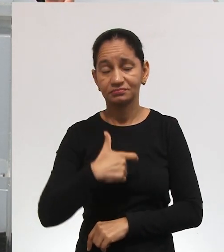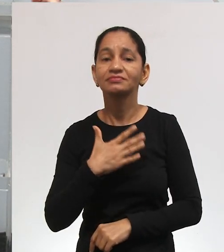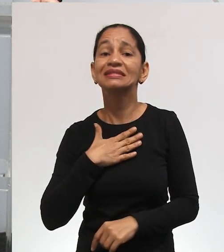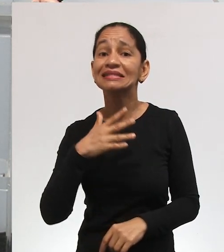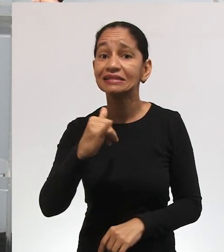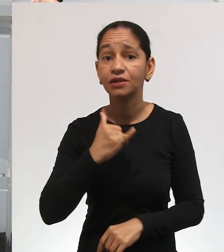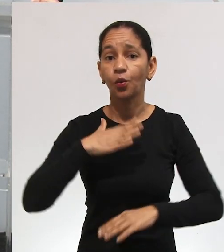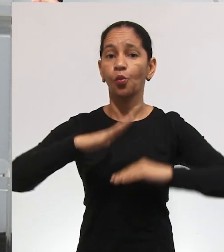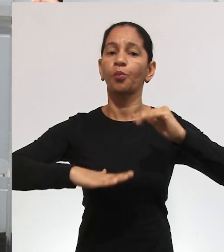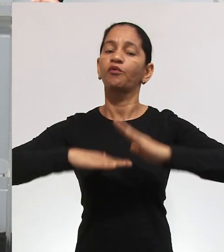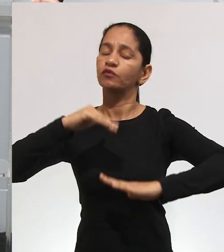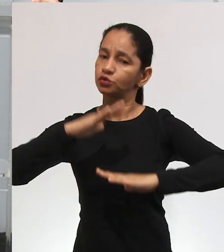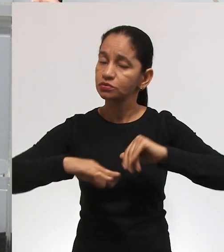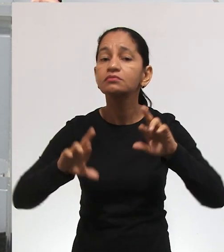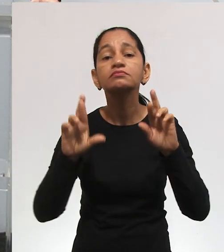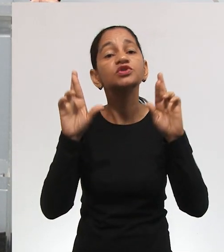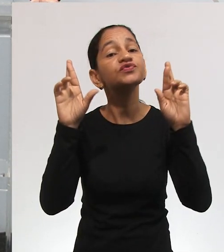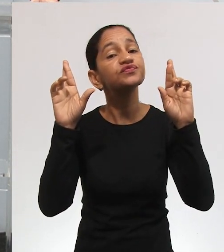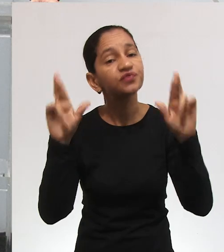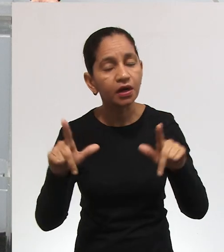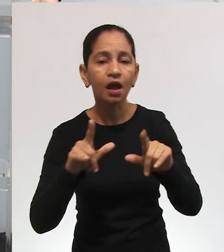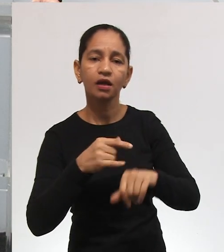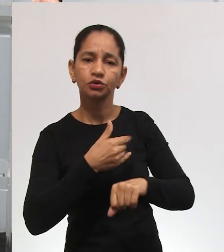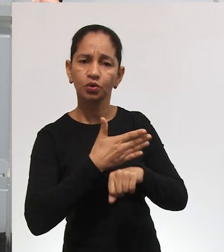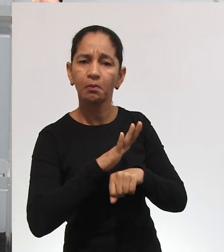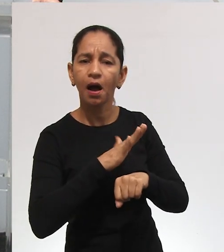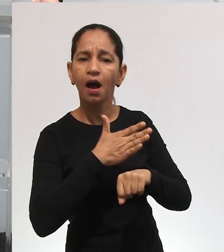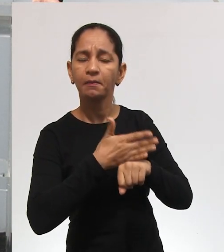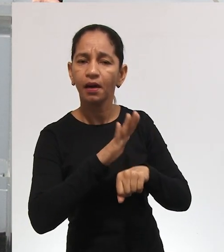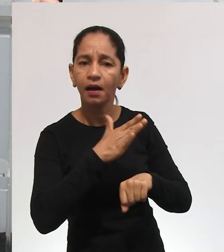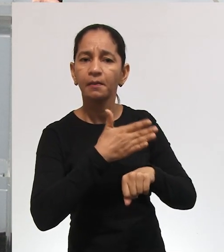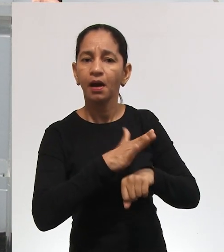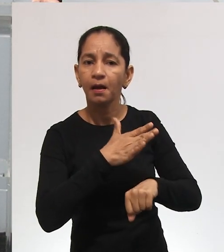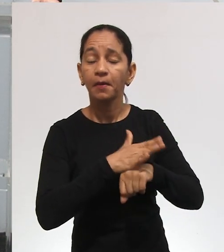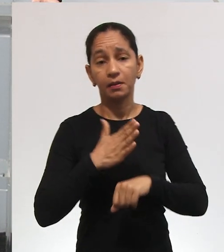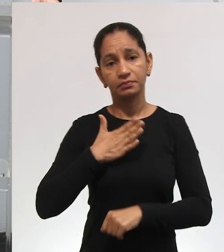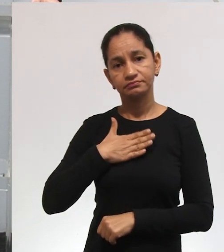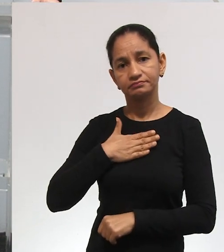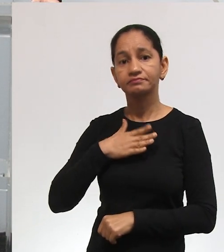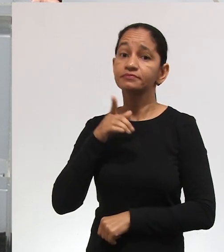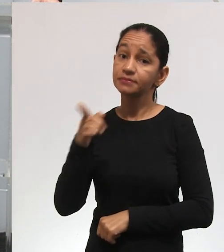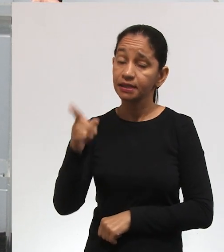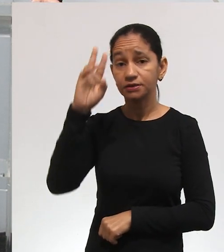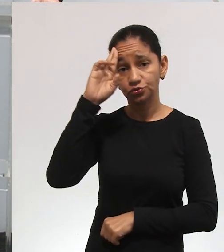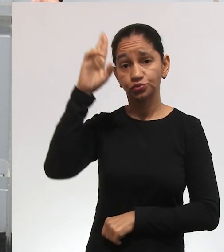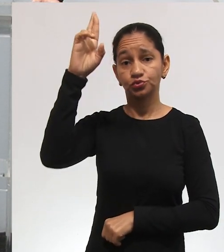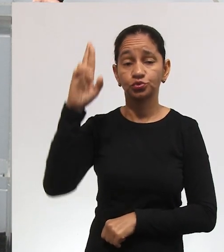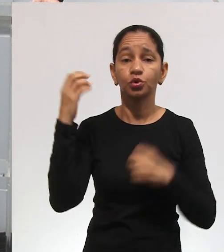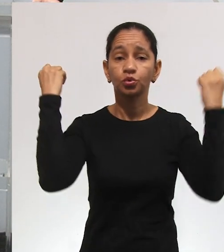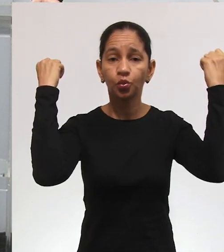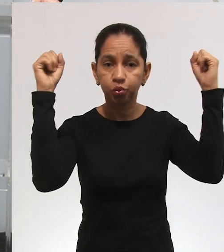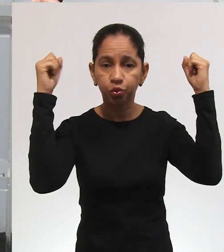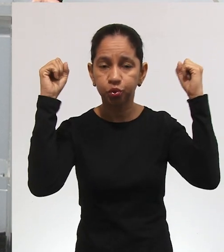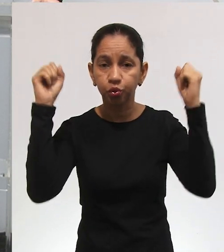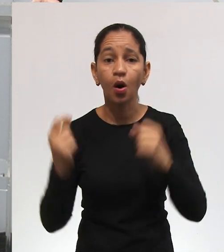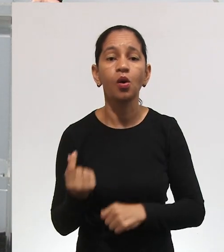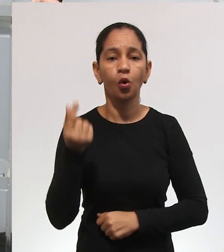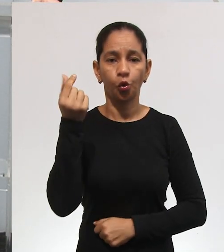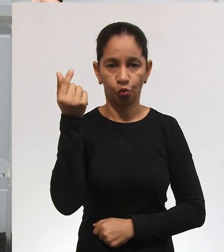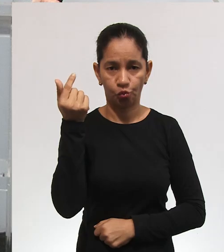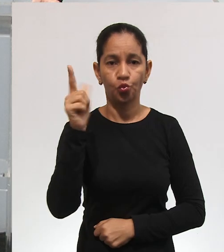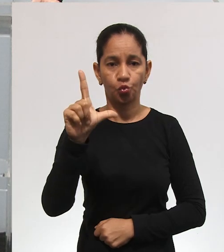personal trainer. E aí eu estou instruindo alunos para que o dono da academia, por exemplo, tenha uma